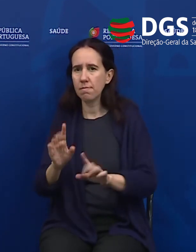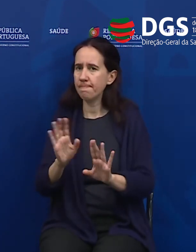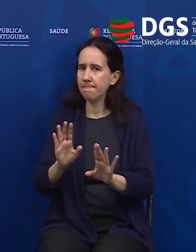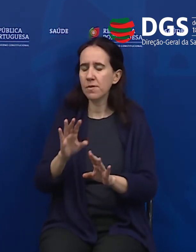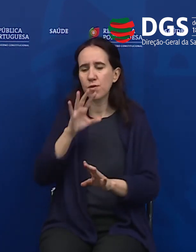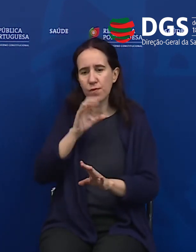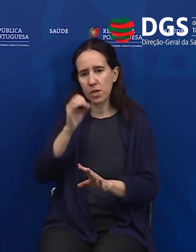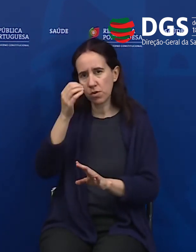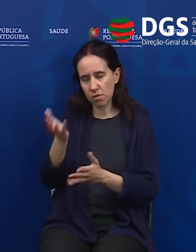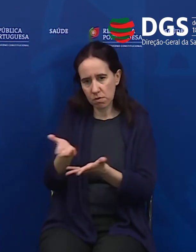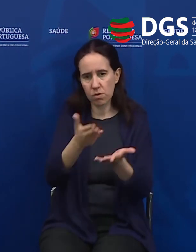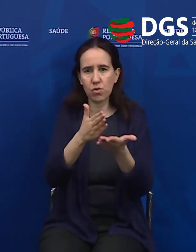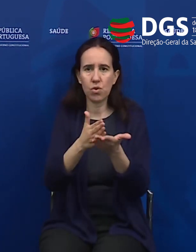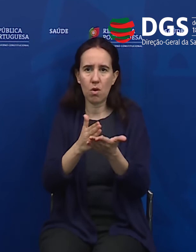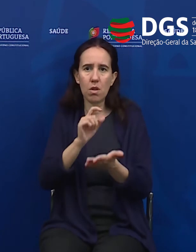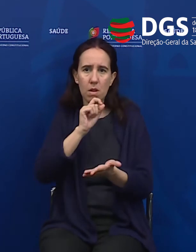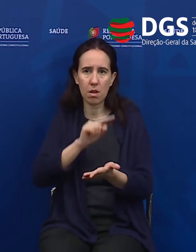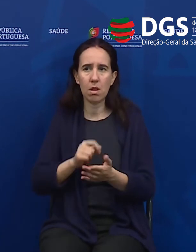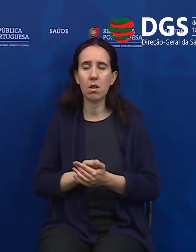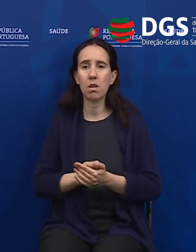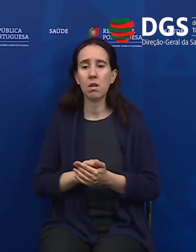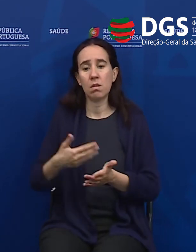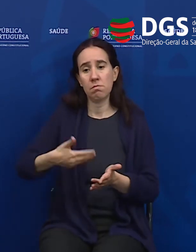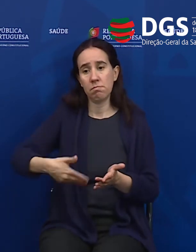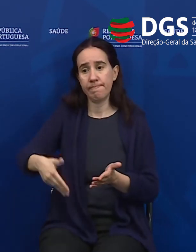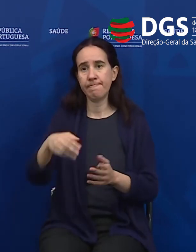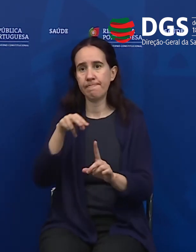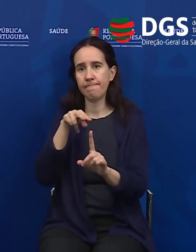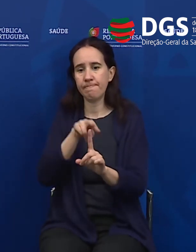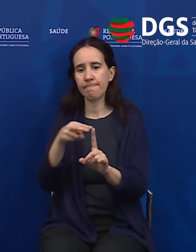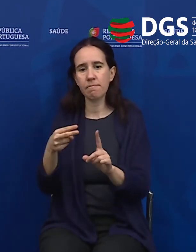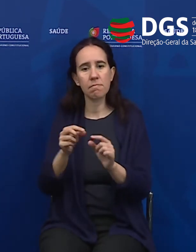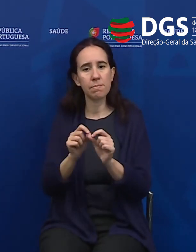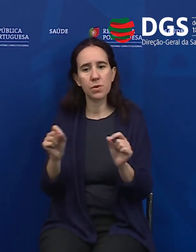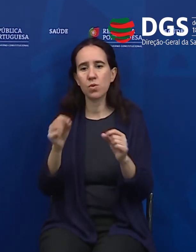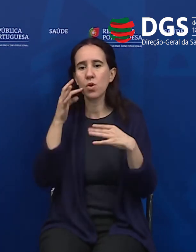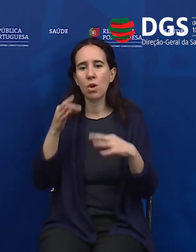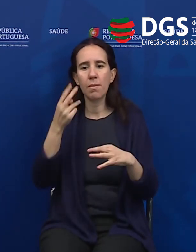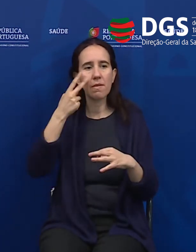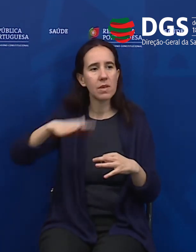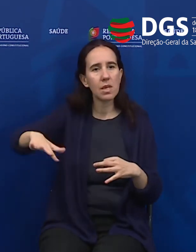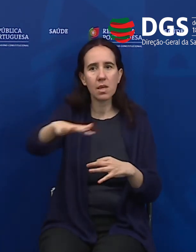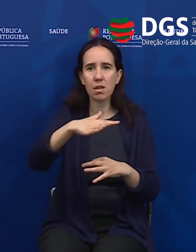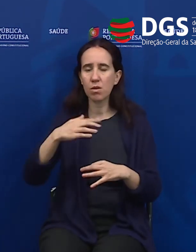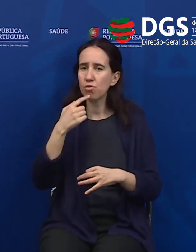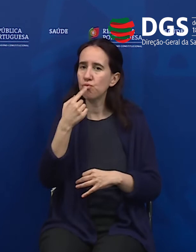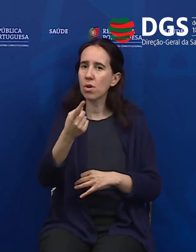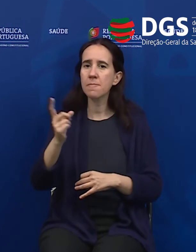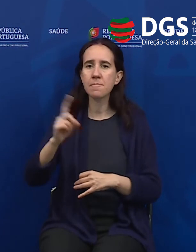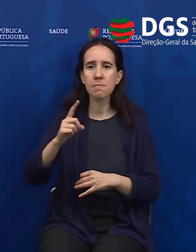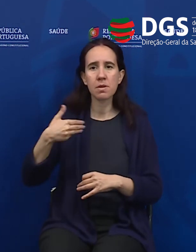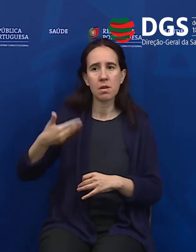os seus filhos irem às escolas. E, portanto, vamos encarar isto como um período normal das nossas vidas, temos dito isso muitas